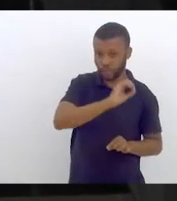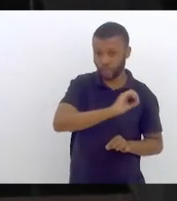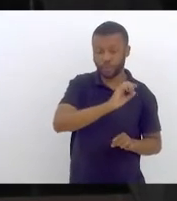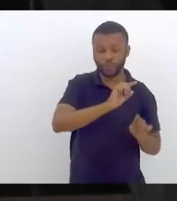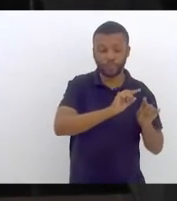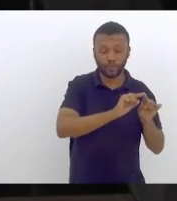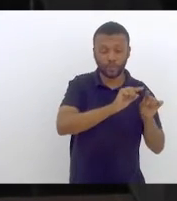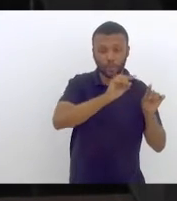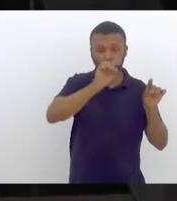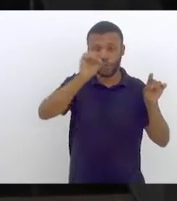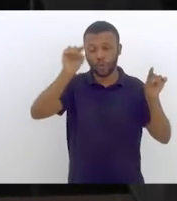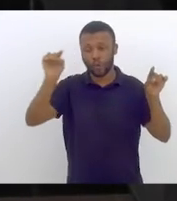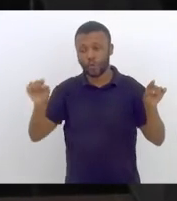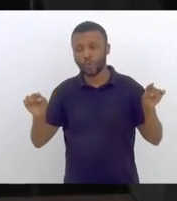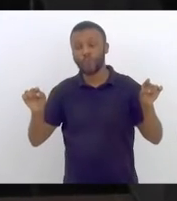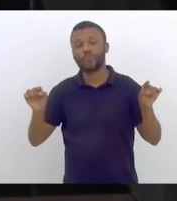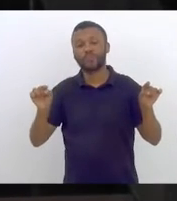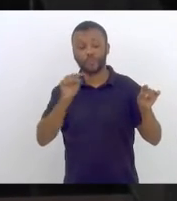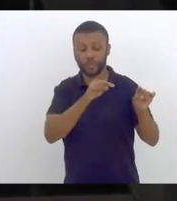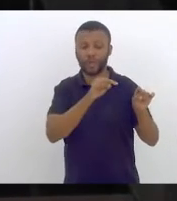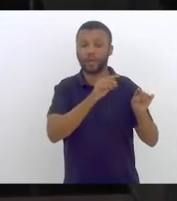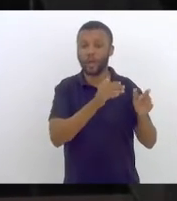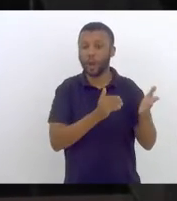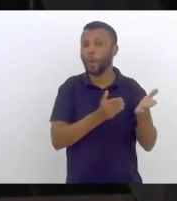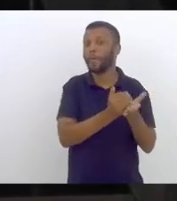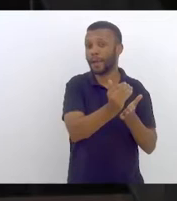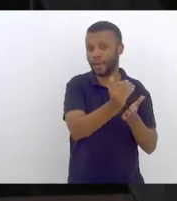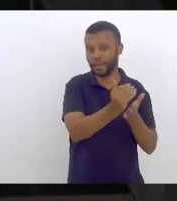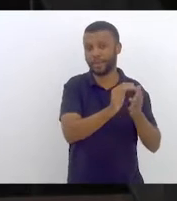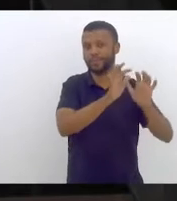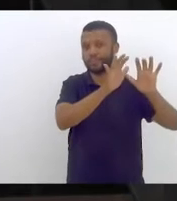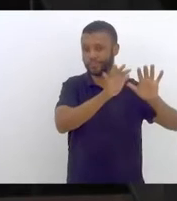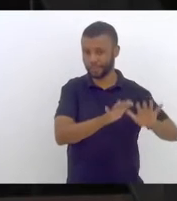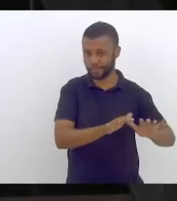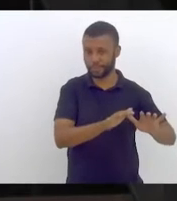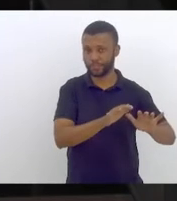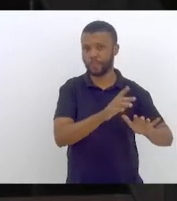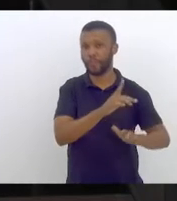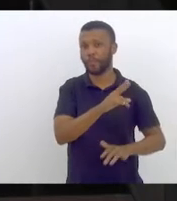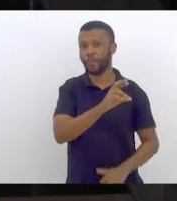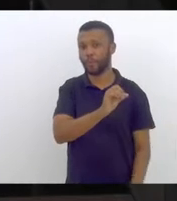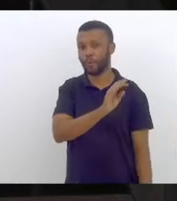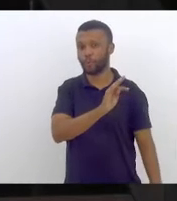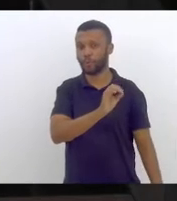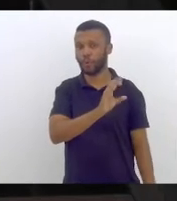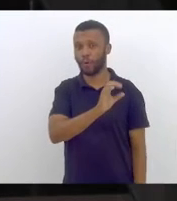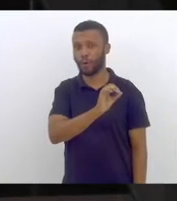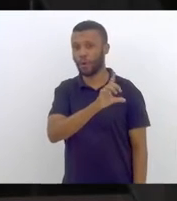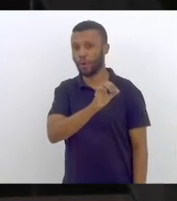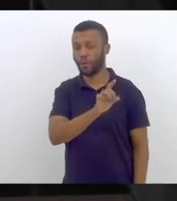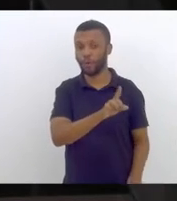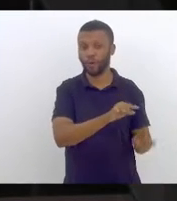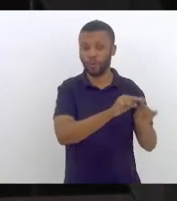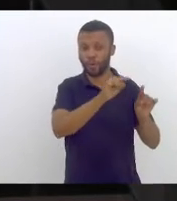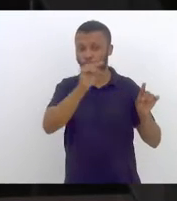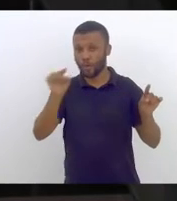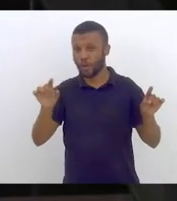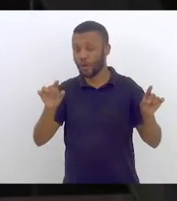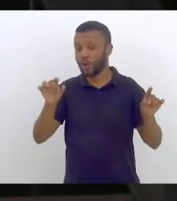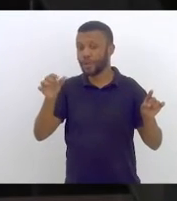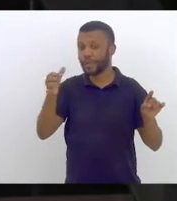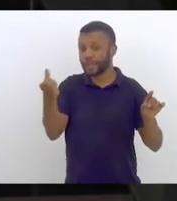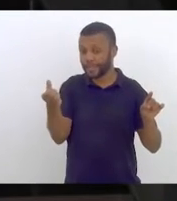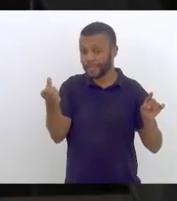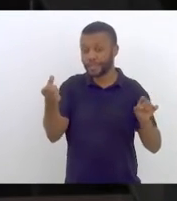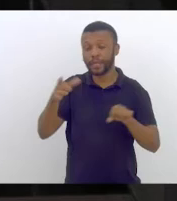de outubro, abre o protocolo, até às 18 horas do dia 4 de novembro. Sala